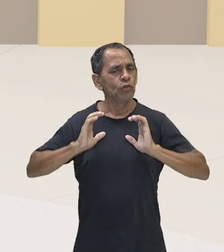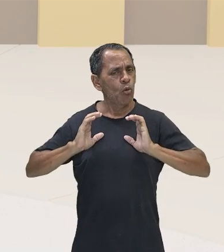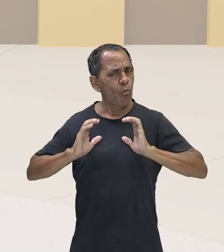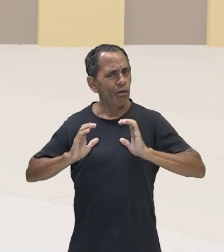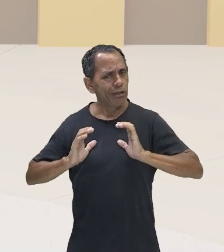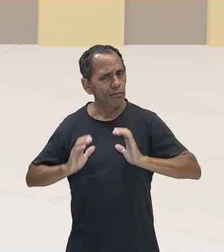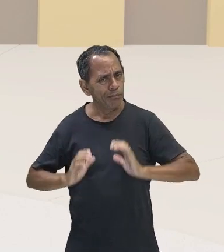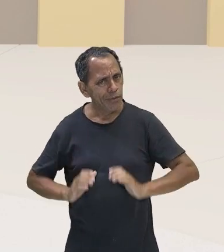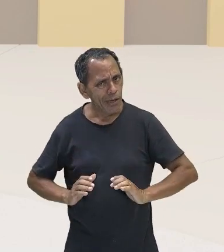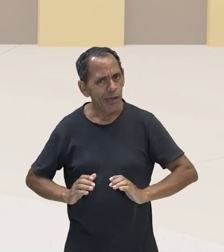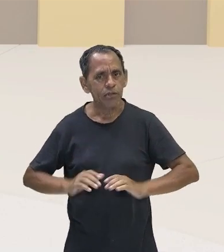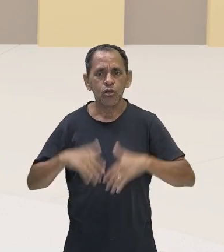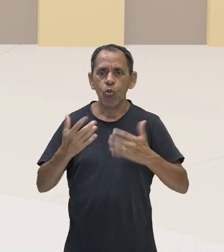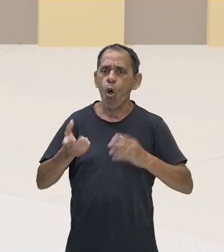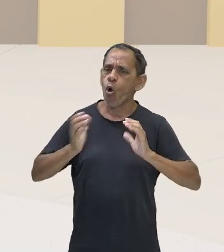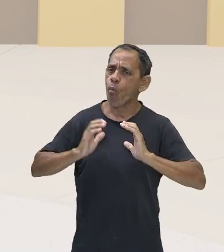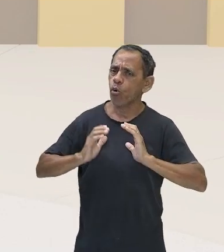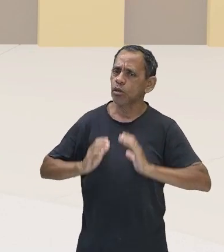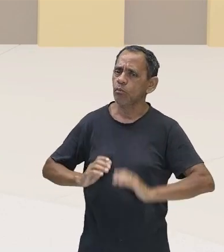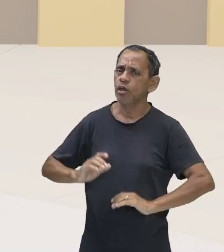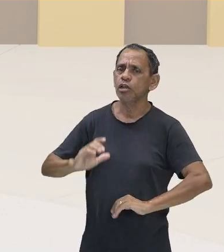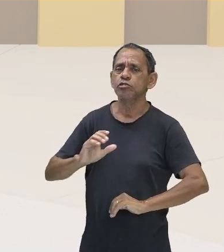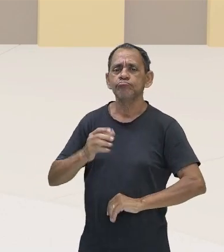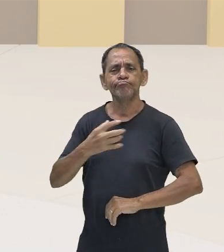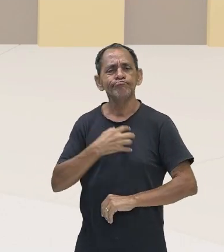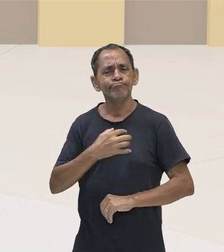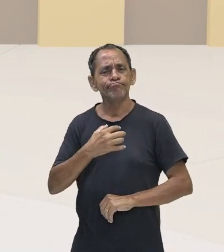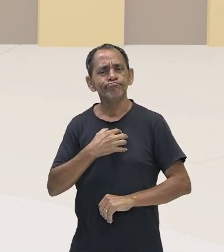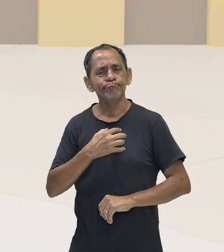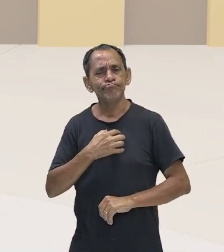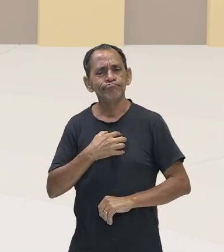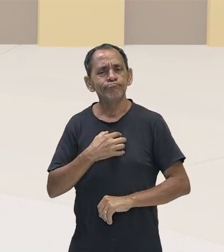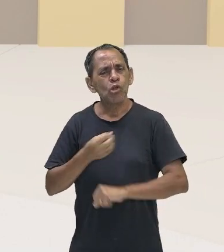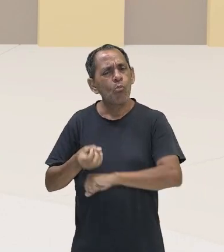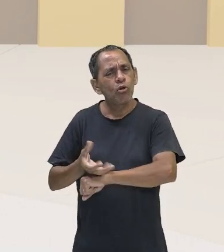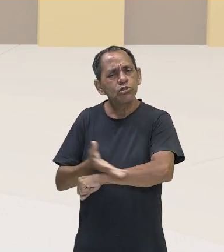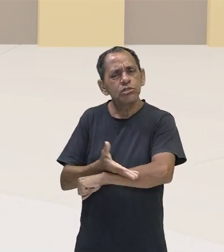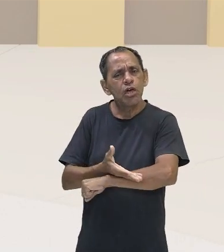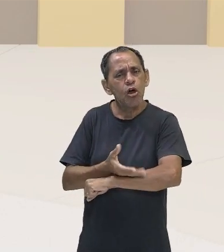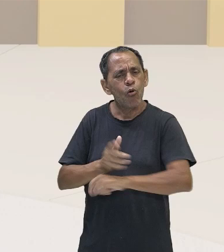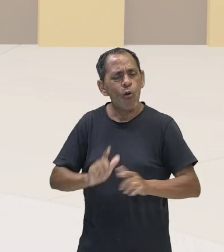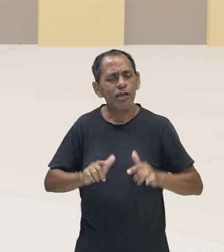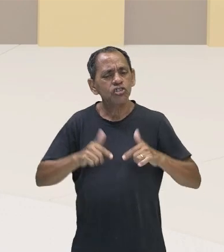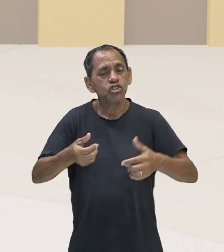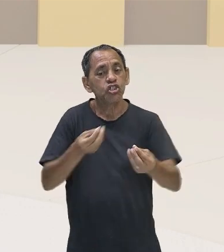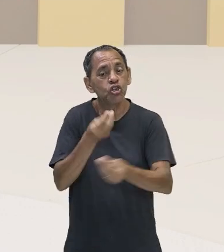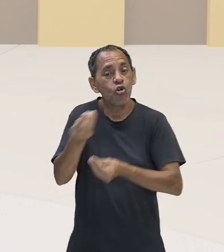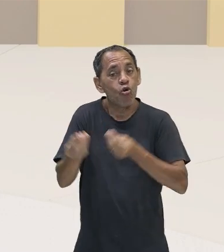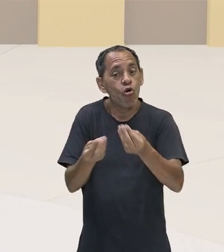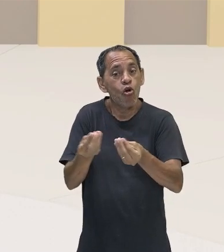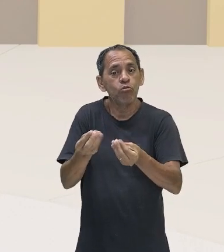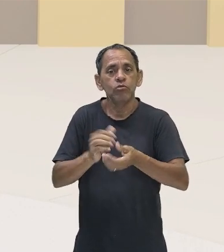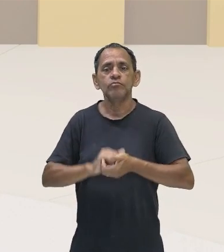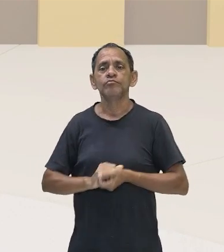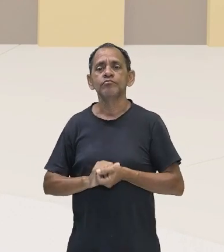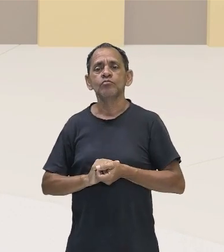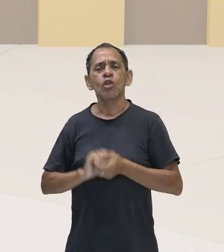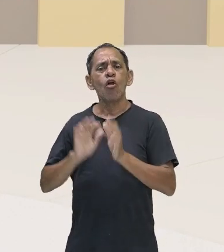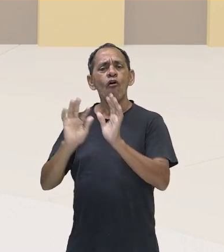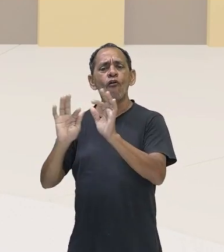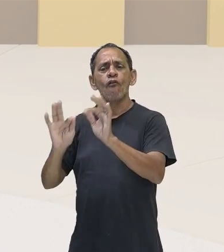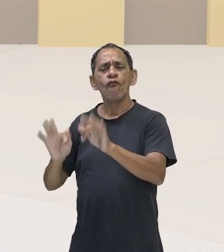comportamentos. Qual o meu comportamento quando eu sinto determinada emoção? Como é que eu ajo, né? E por fim, a nossa